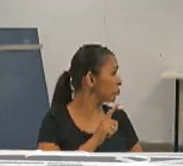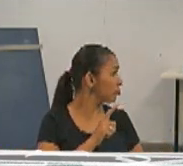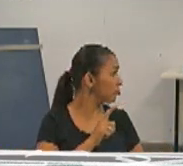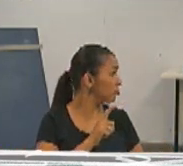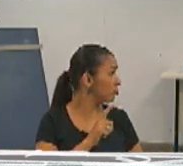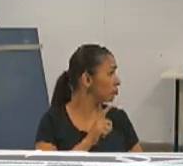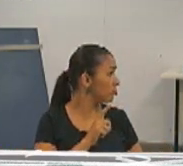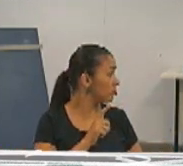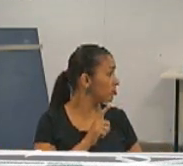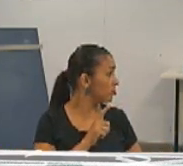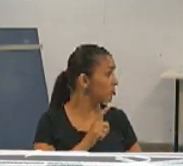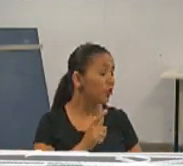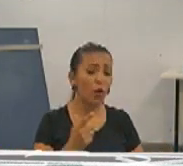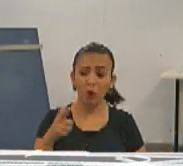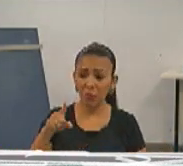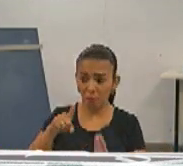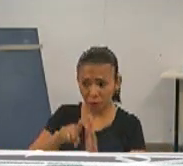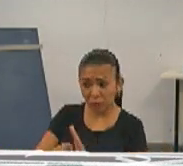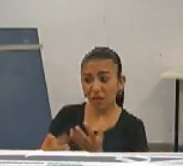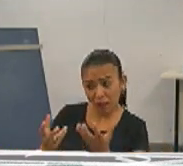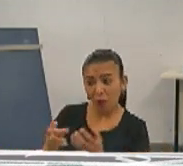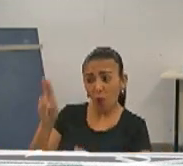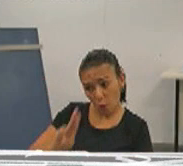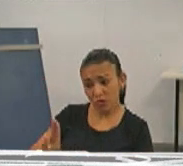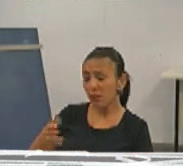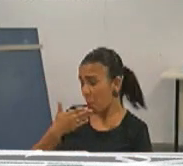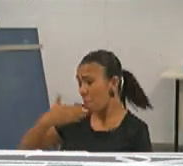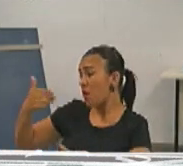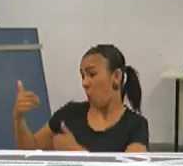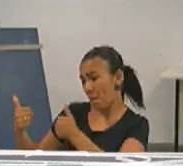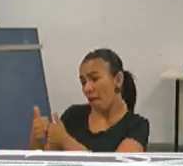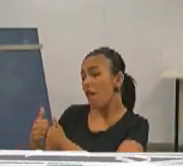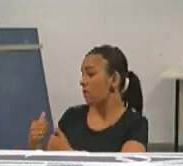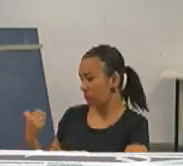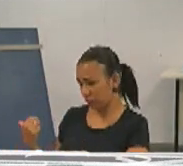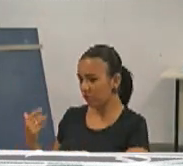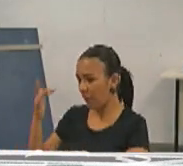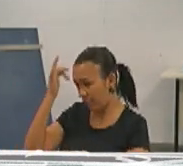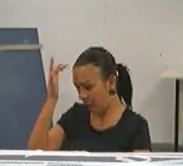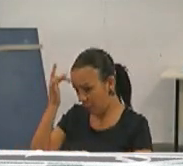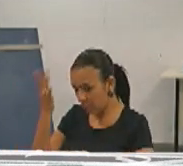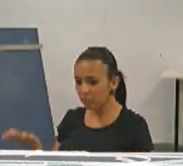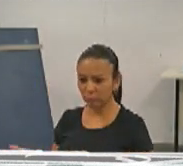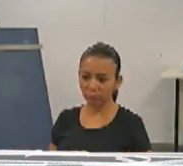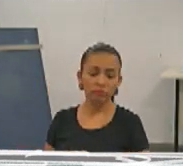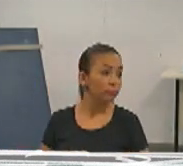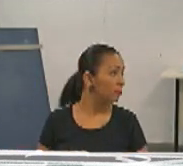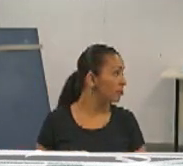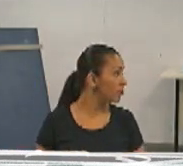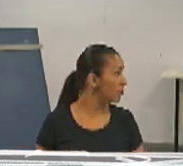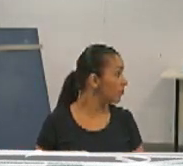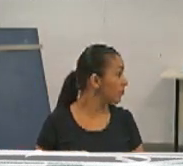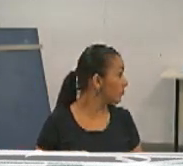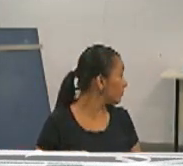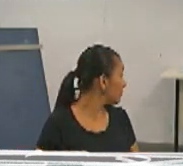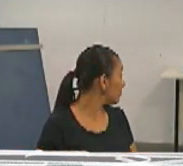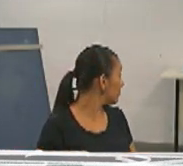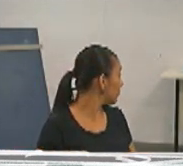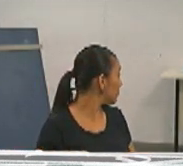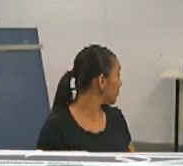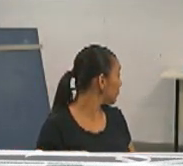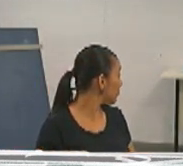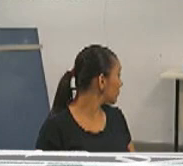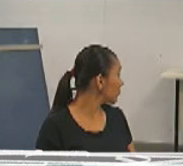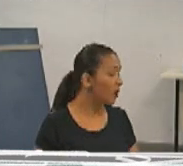Pois não. A outra pergunta é que a senhora pode usar aquele que certamente é mais próximo para a senhora. Eu acho que essa exceção é mínima. A senhora precisa de mais alguma